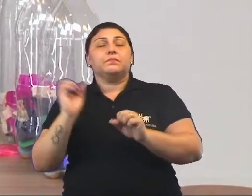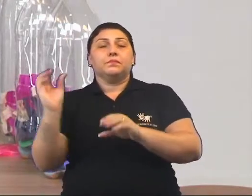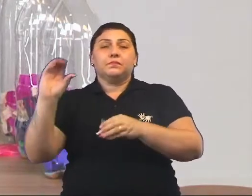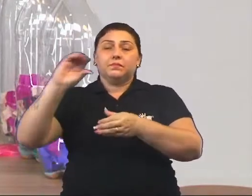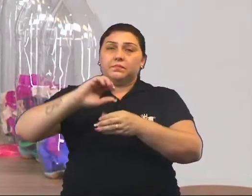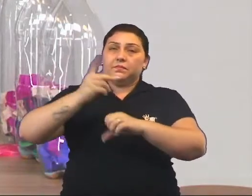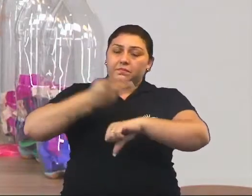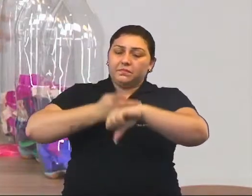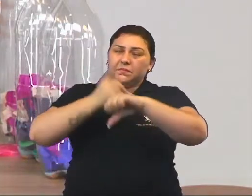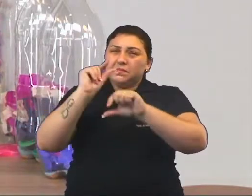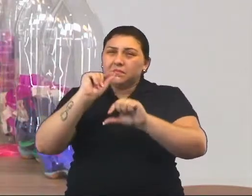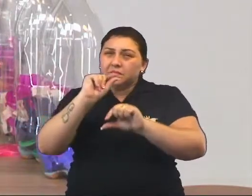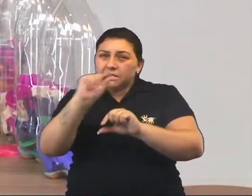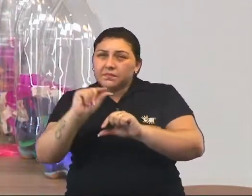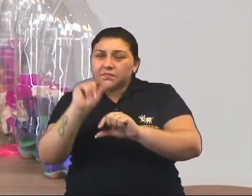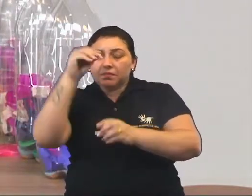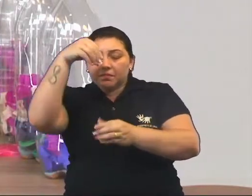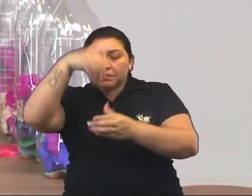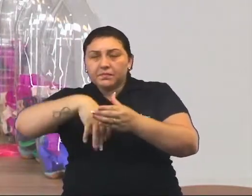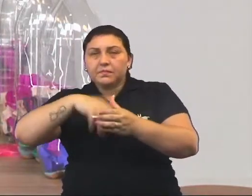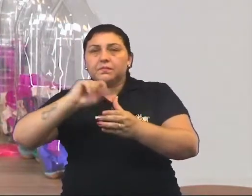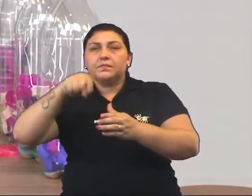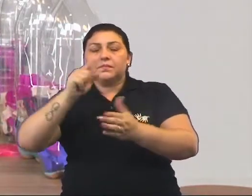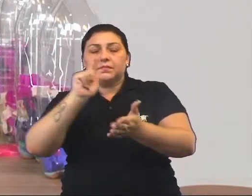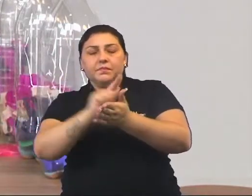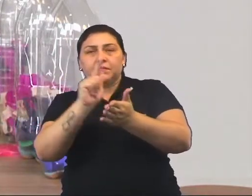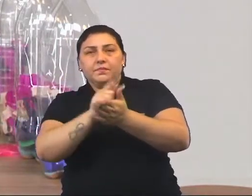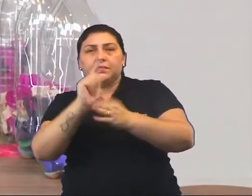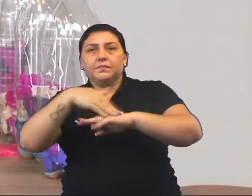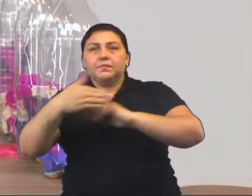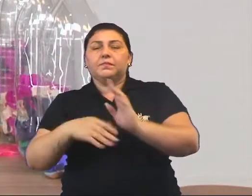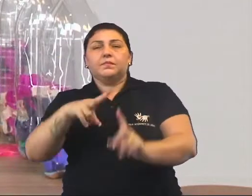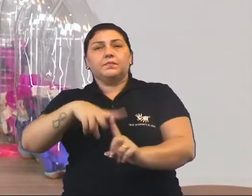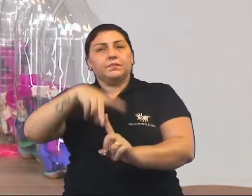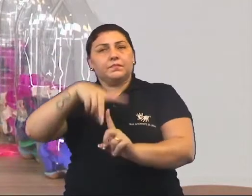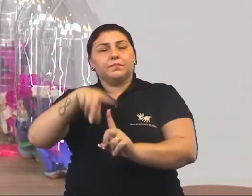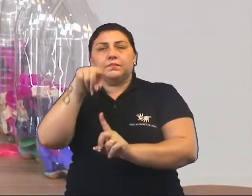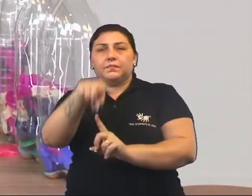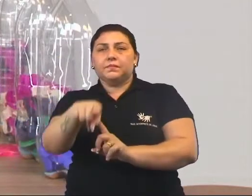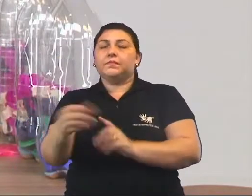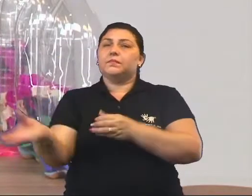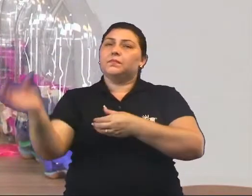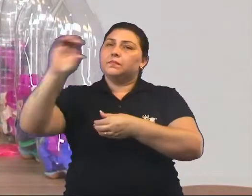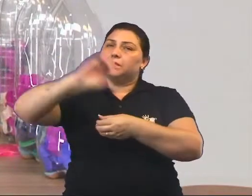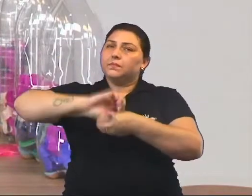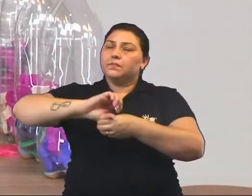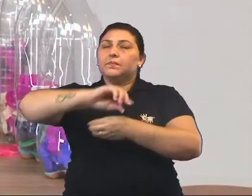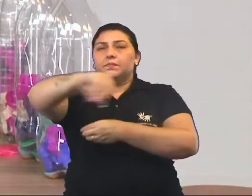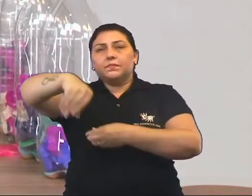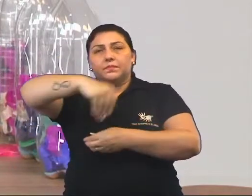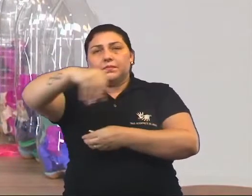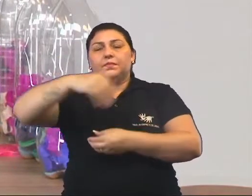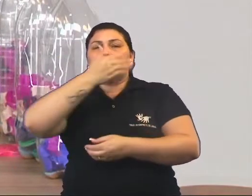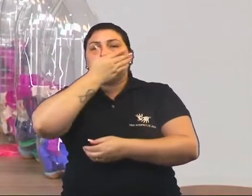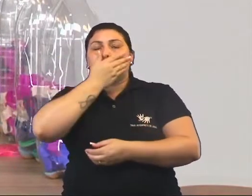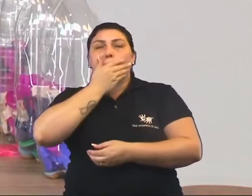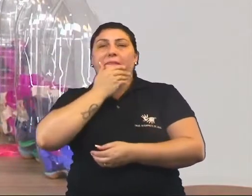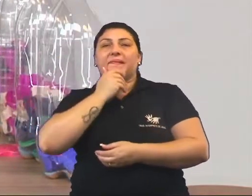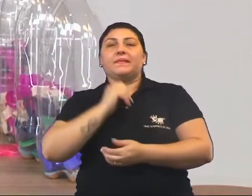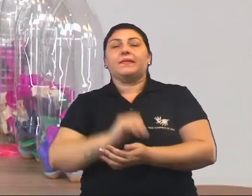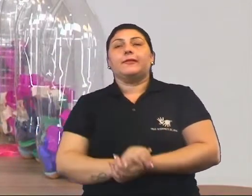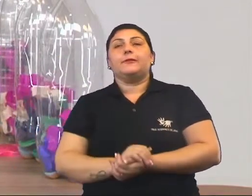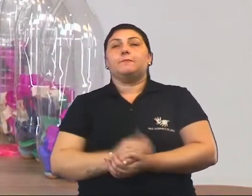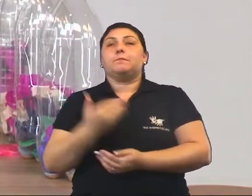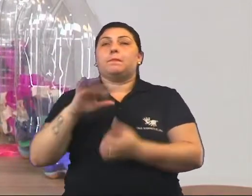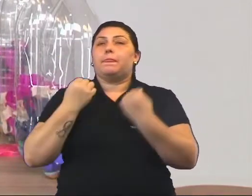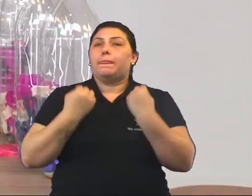colocar pedrinhas aqui dentro. Então, depois de higienizar todas as garrafas, você coloca a areia para que ela fique